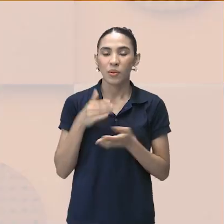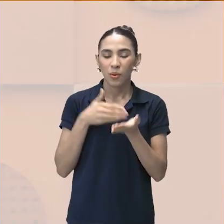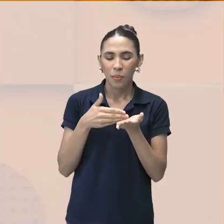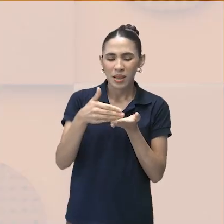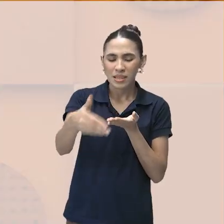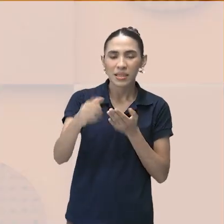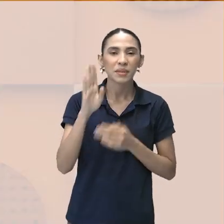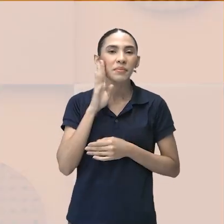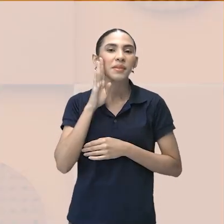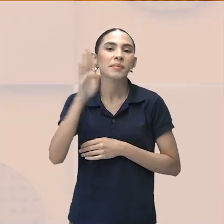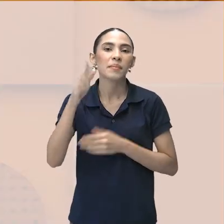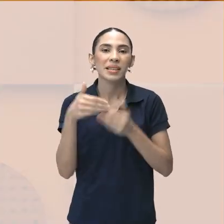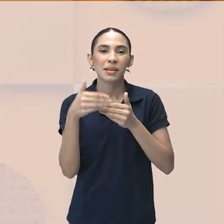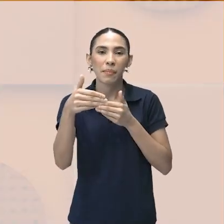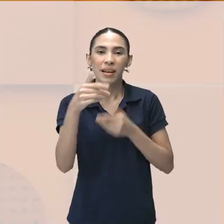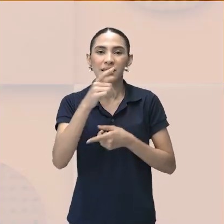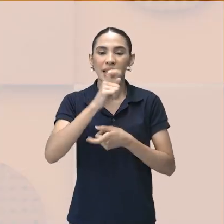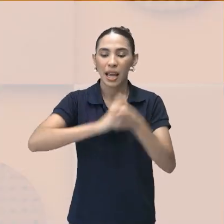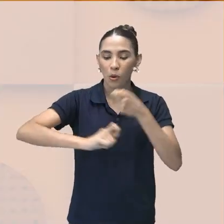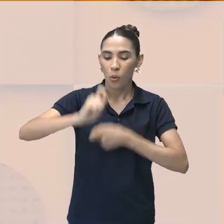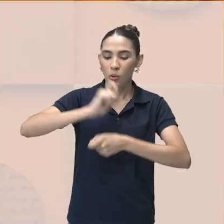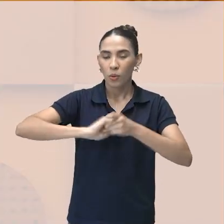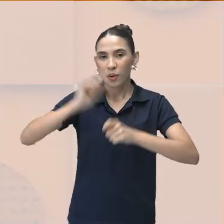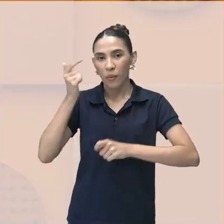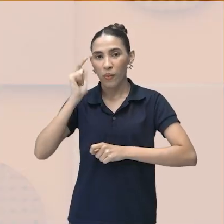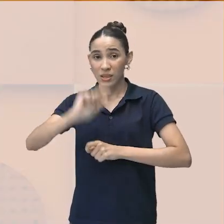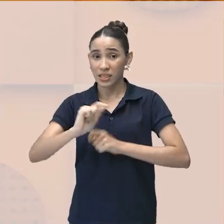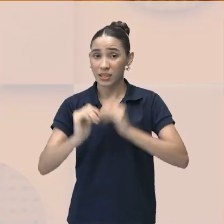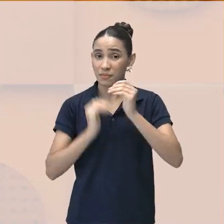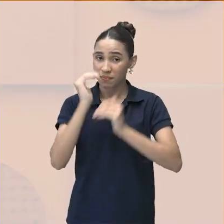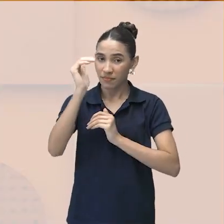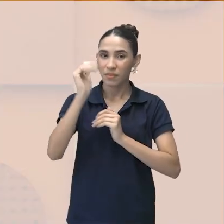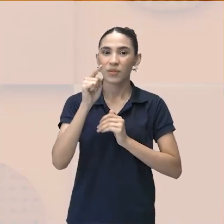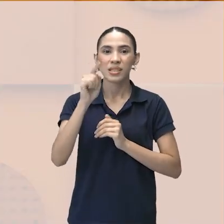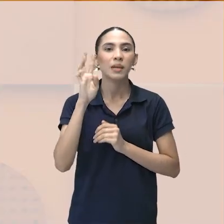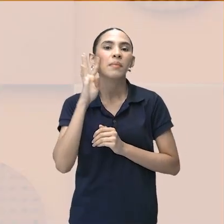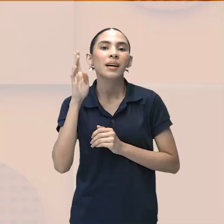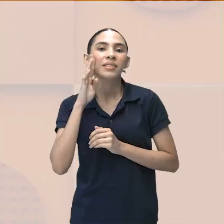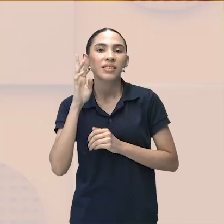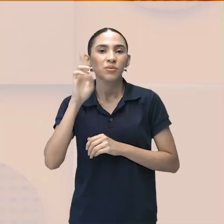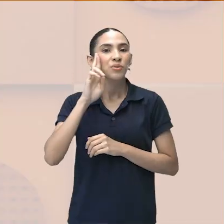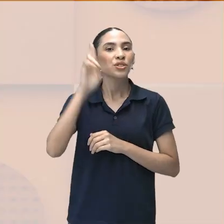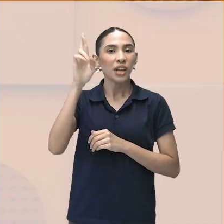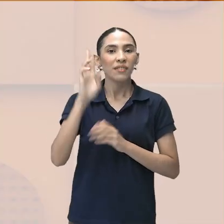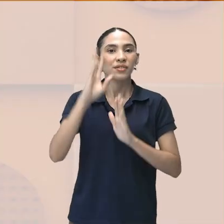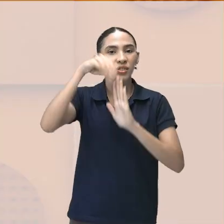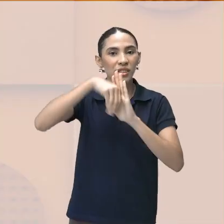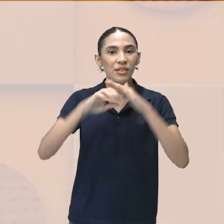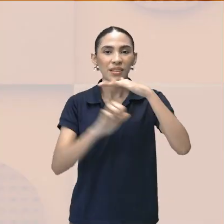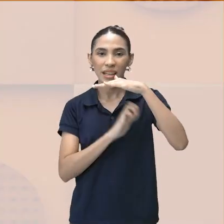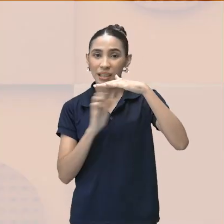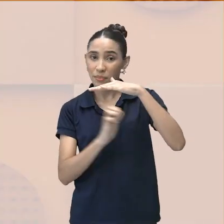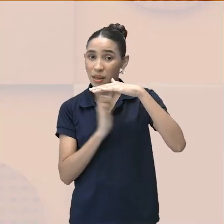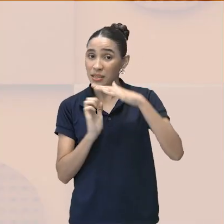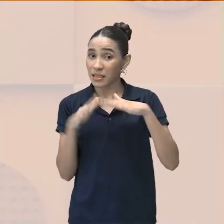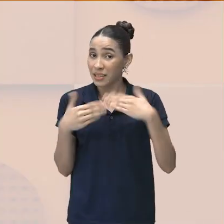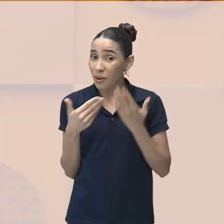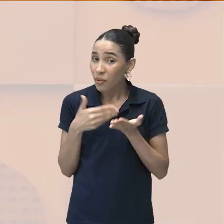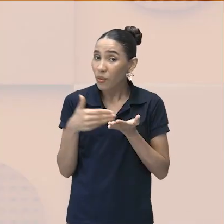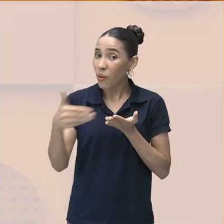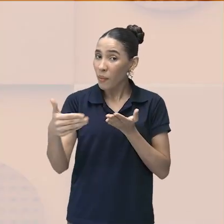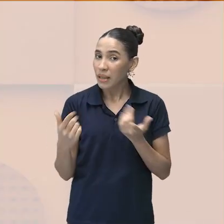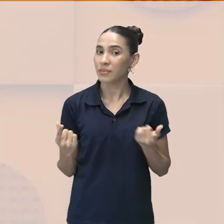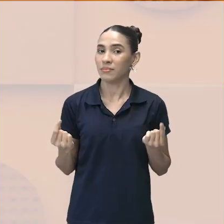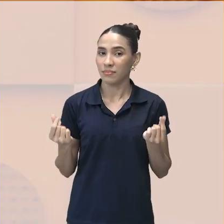começando, principalmente a parte econômica a se desenvolver cada vez mais, imaginem os donos dessas indústrias, eles começam a ter